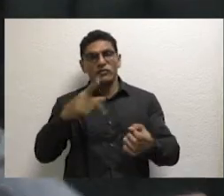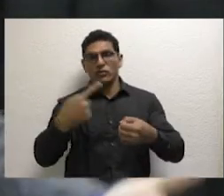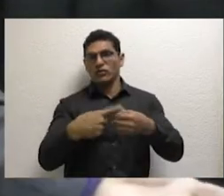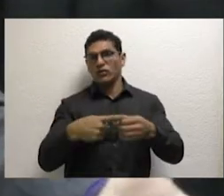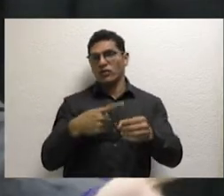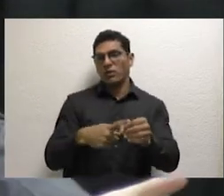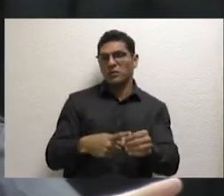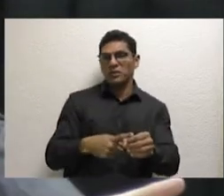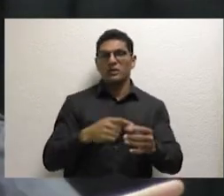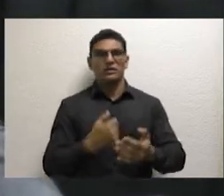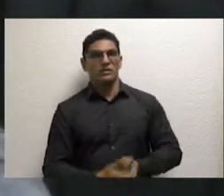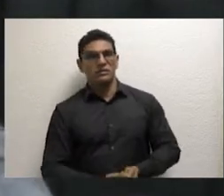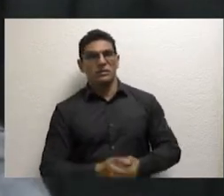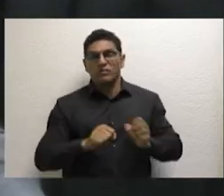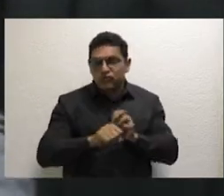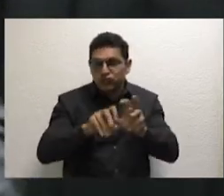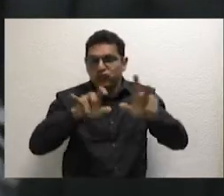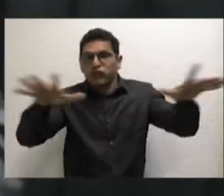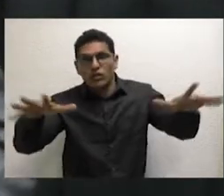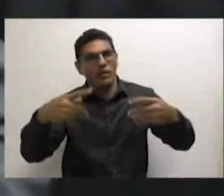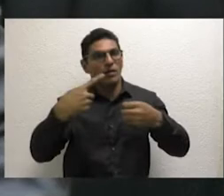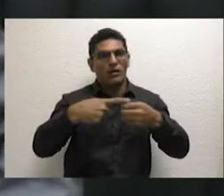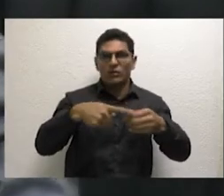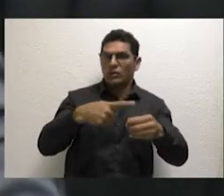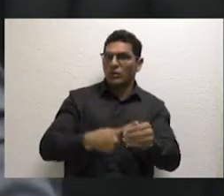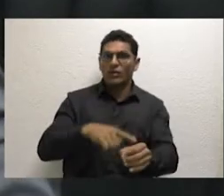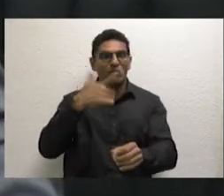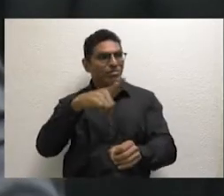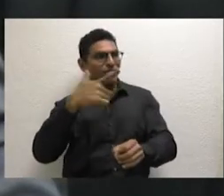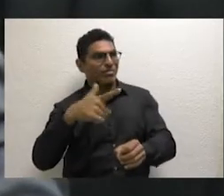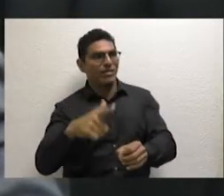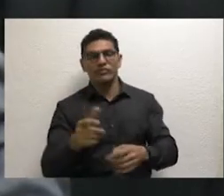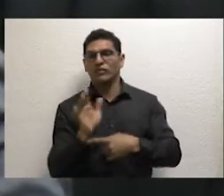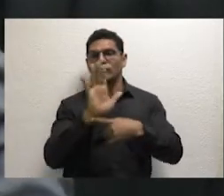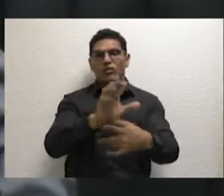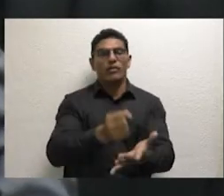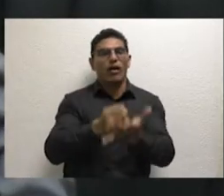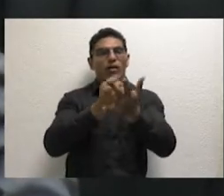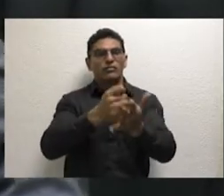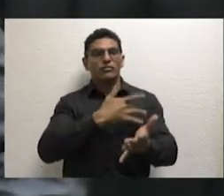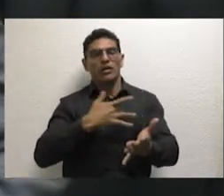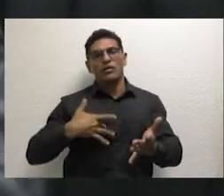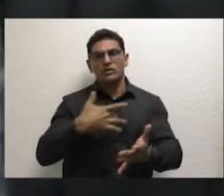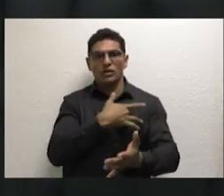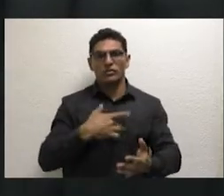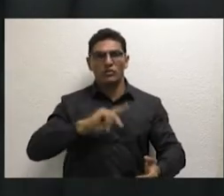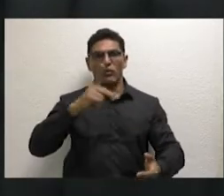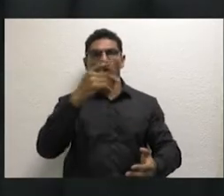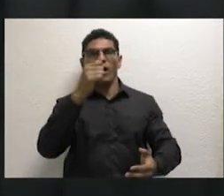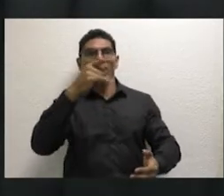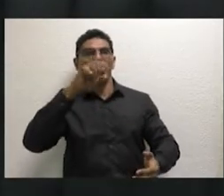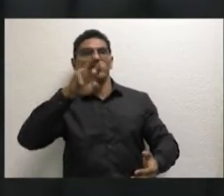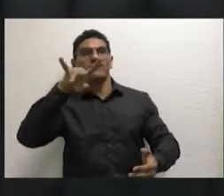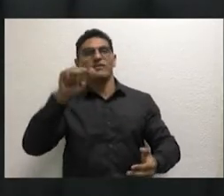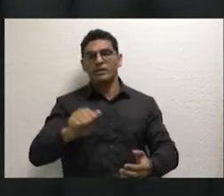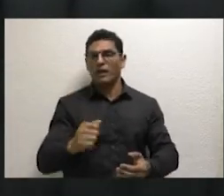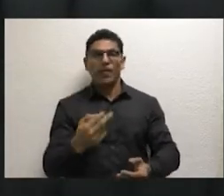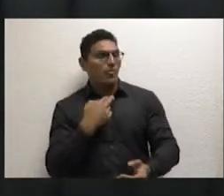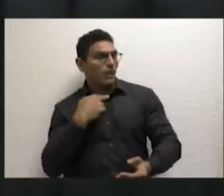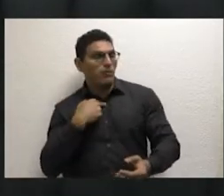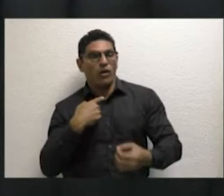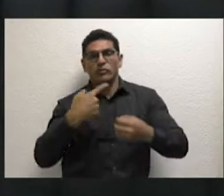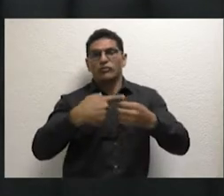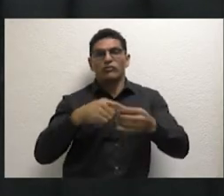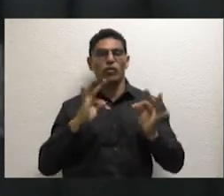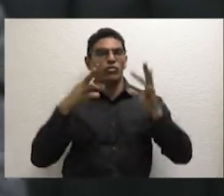a metade estão espraiados no interior eles estão sem assistência então se a pivida ela não pode cobrir todo o interior